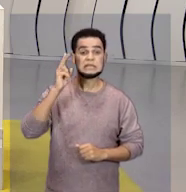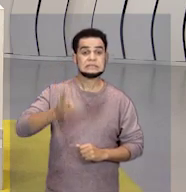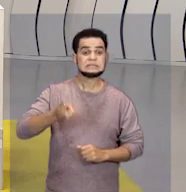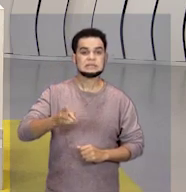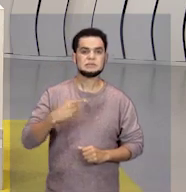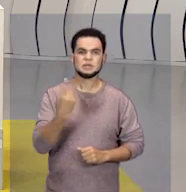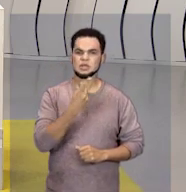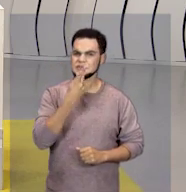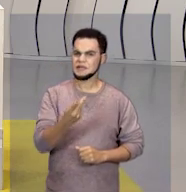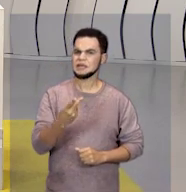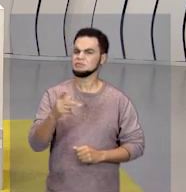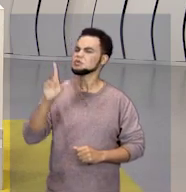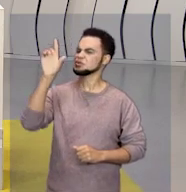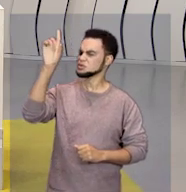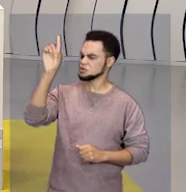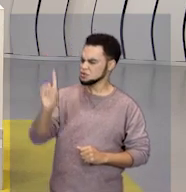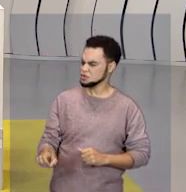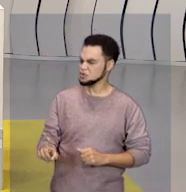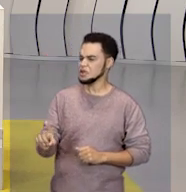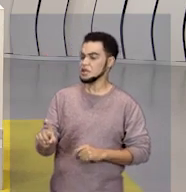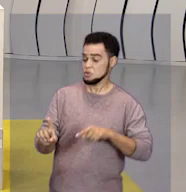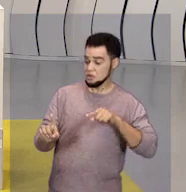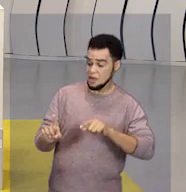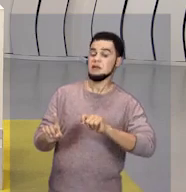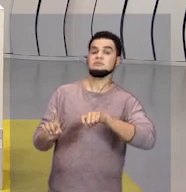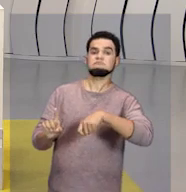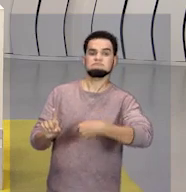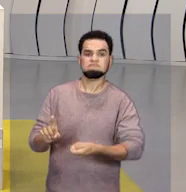em direitos, nós também falamos em deveres.